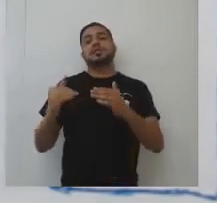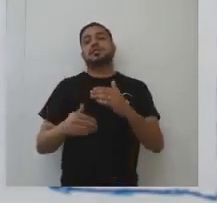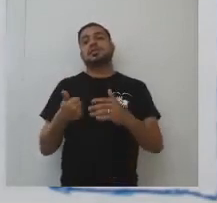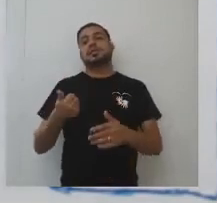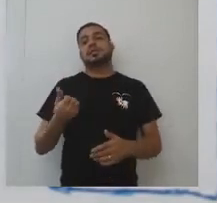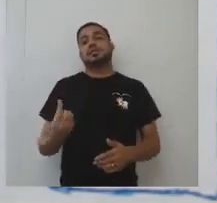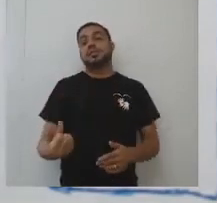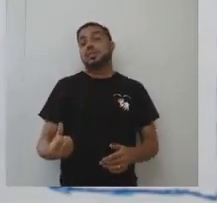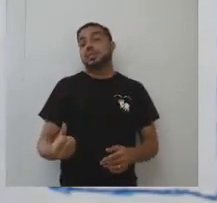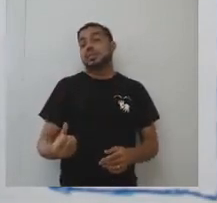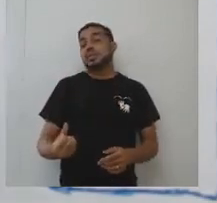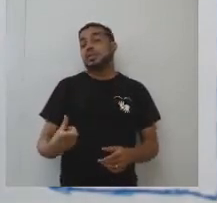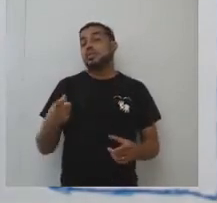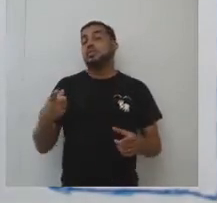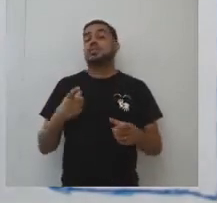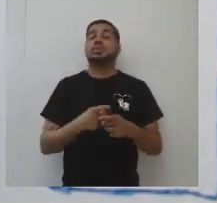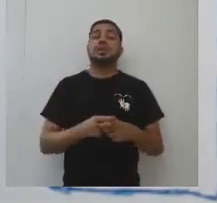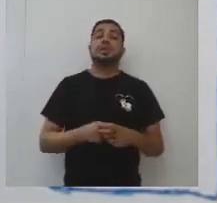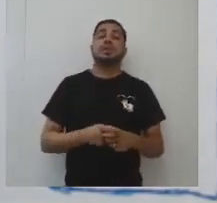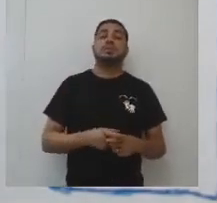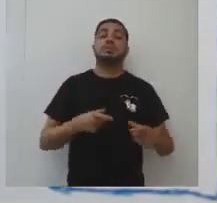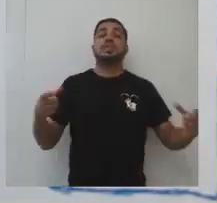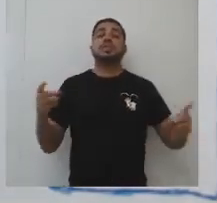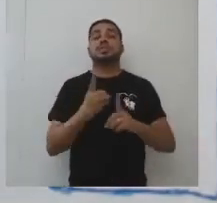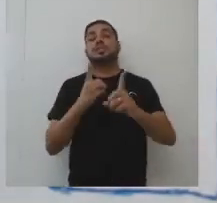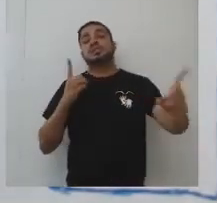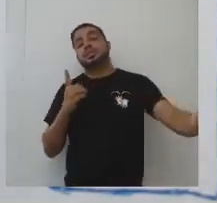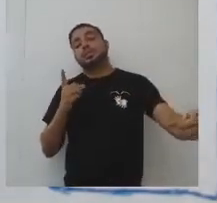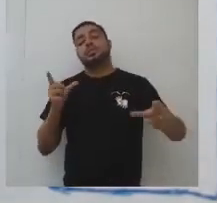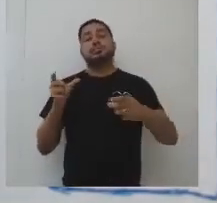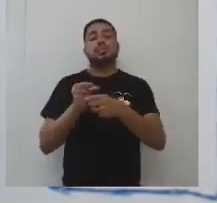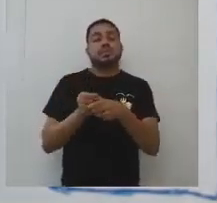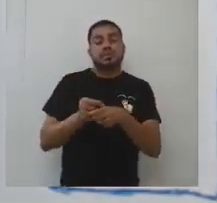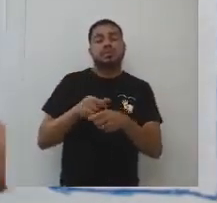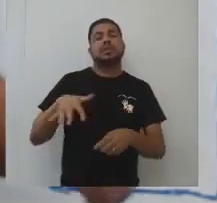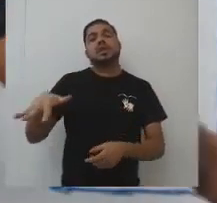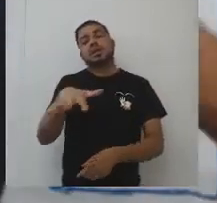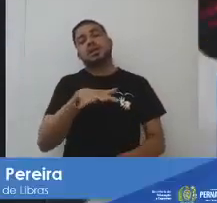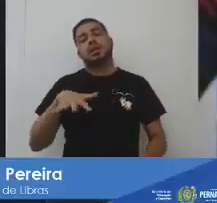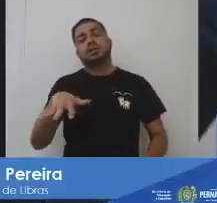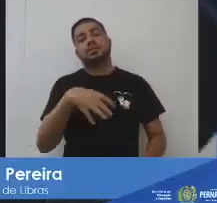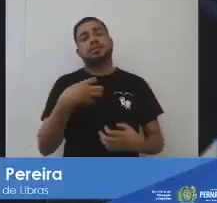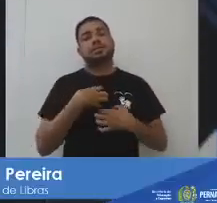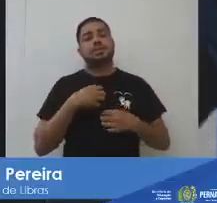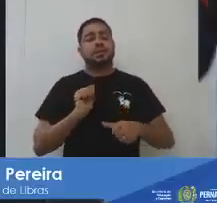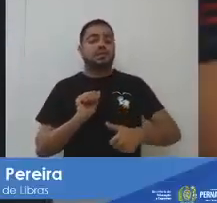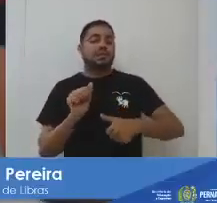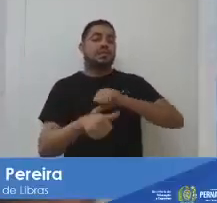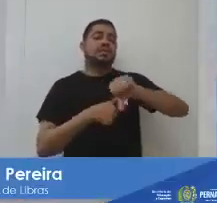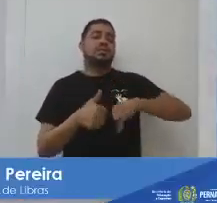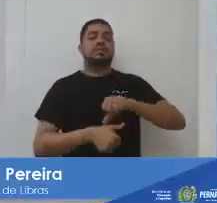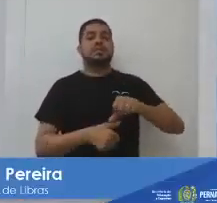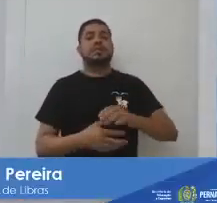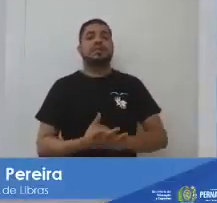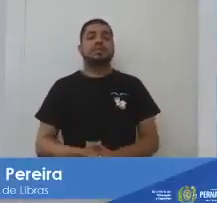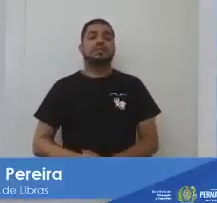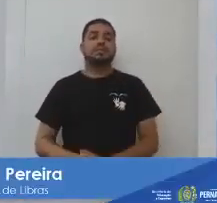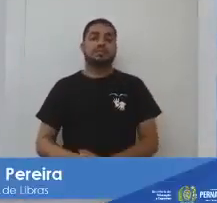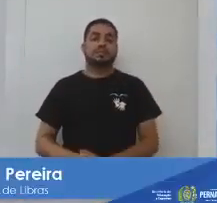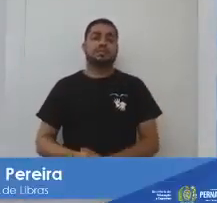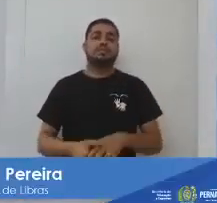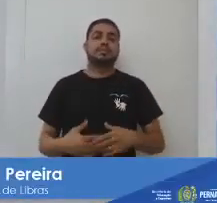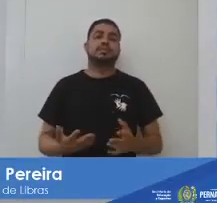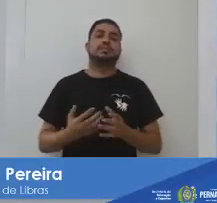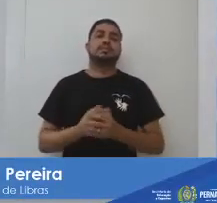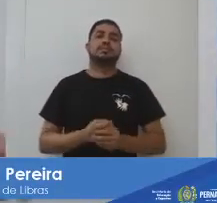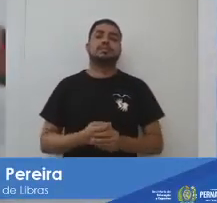16. O que aumenta na distância, reduz no campo de forma inversamente proporcional.